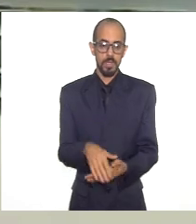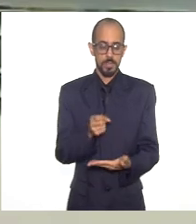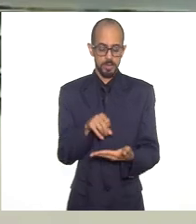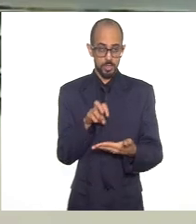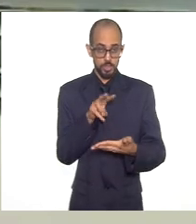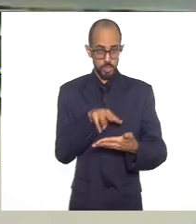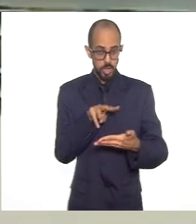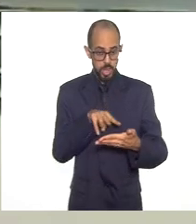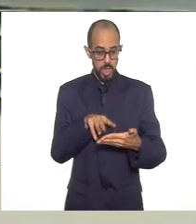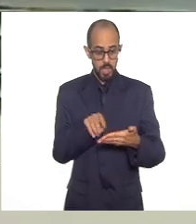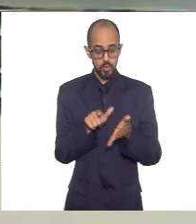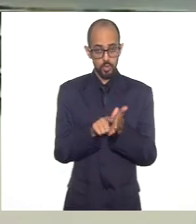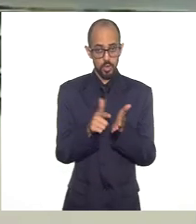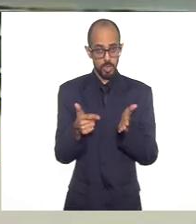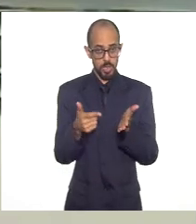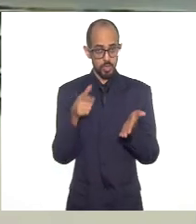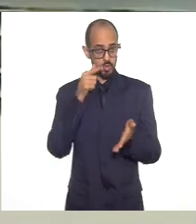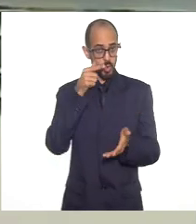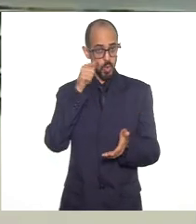de ontem, diversos